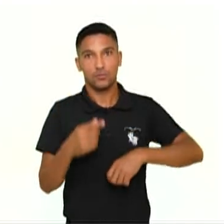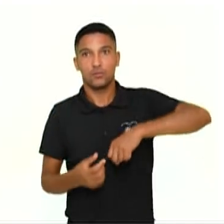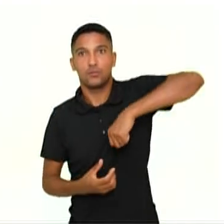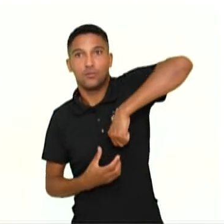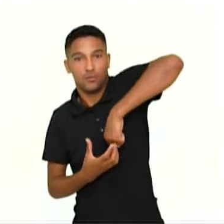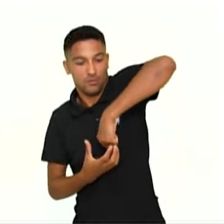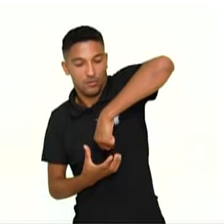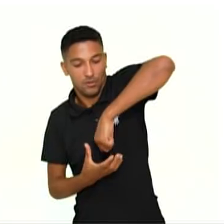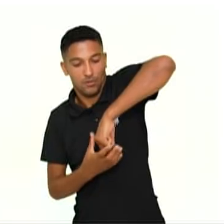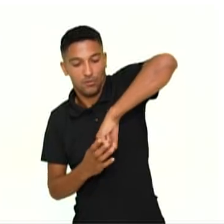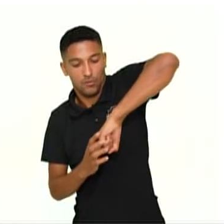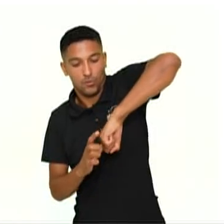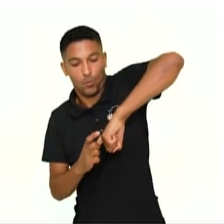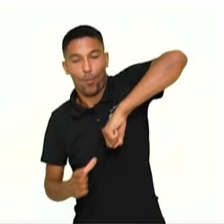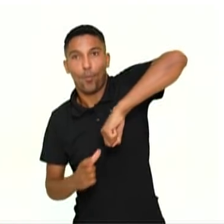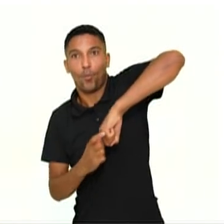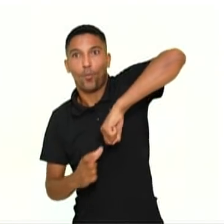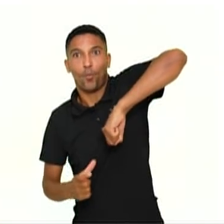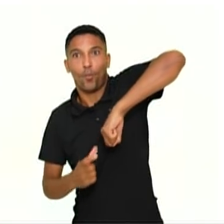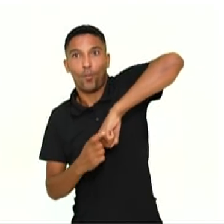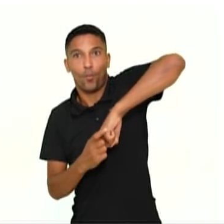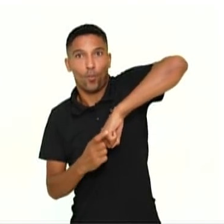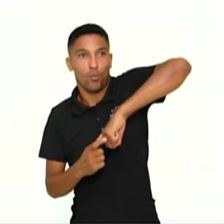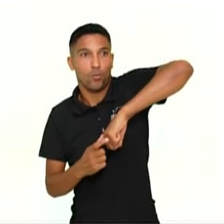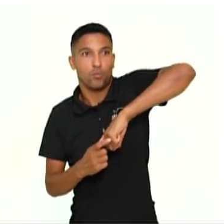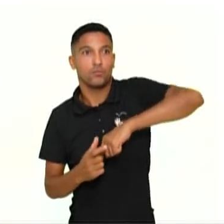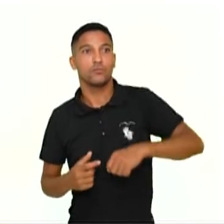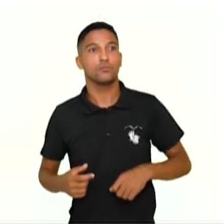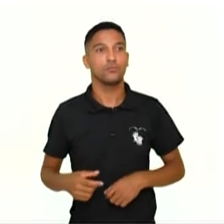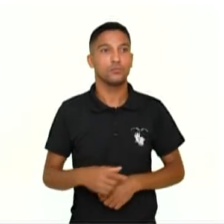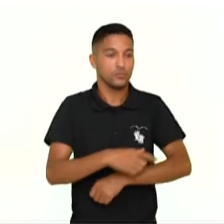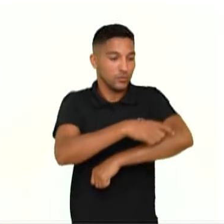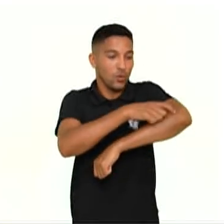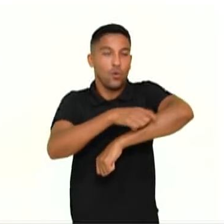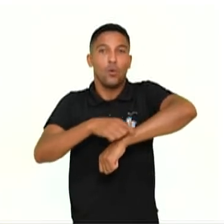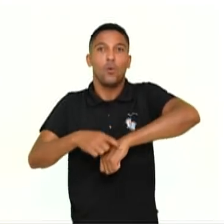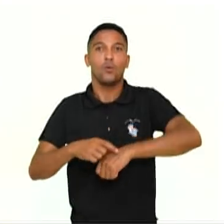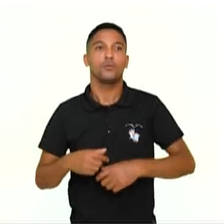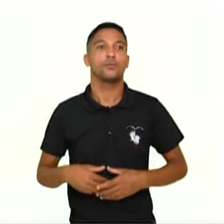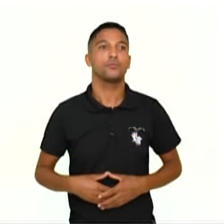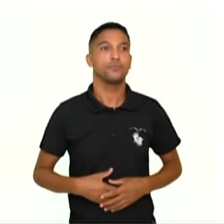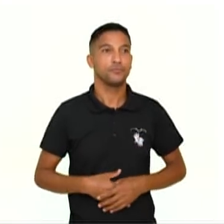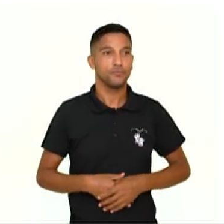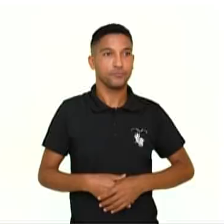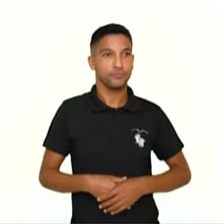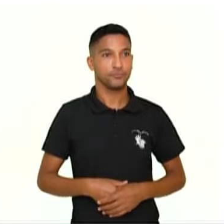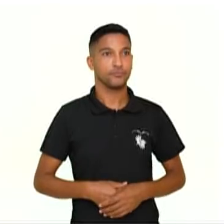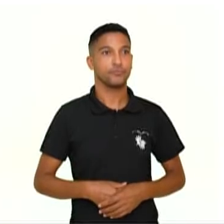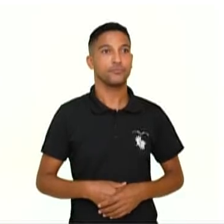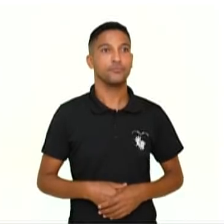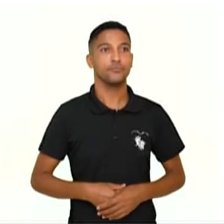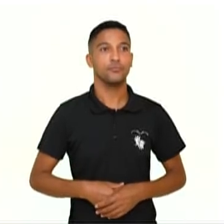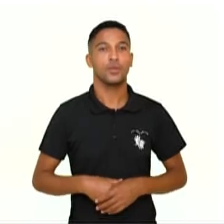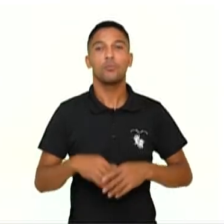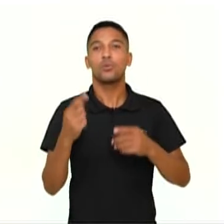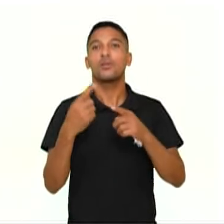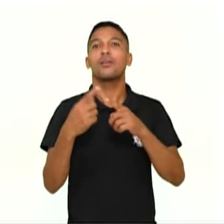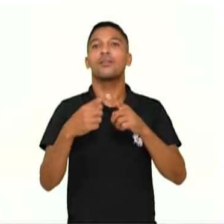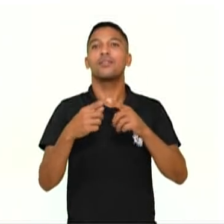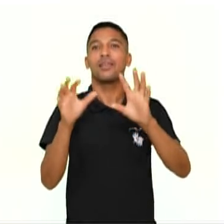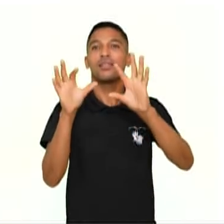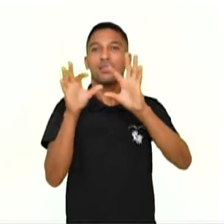alargadas de um osso. A epífise de um osso o articula ou une a um osso ou